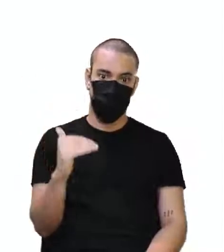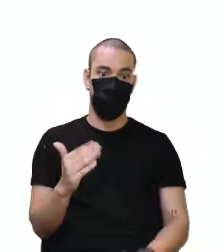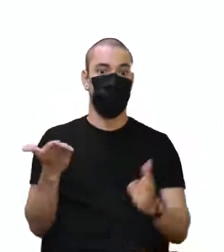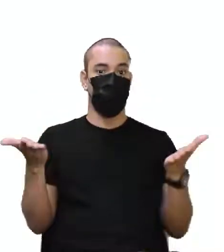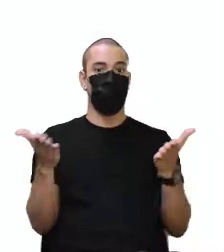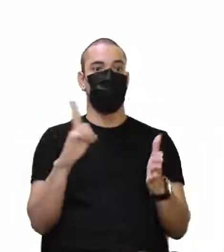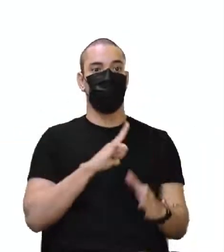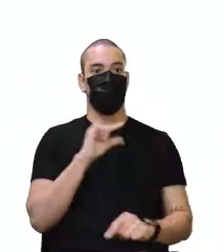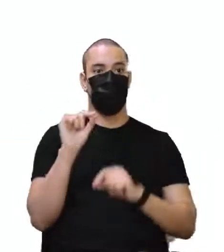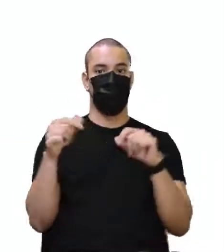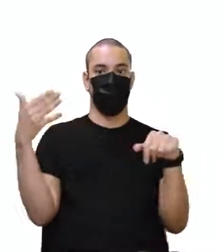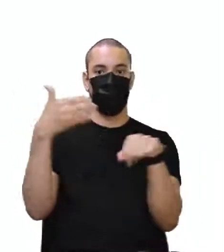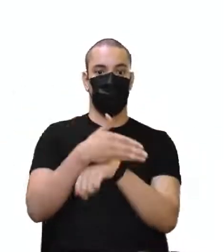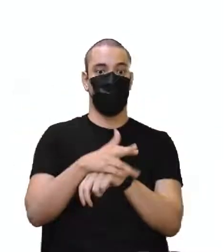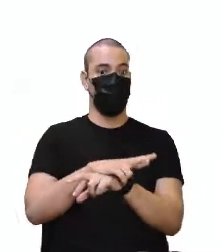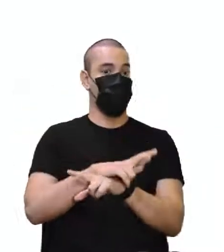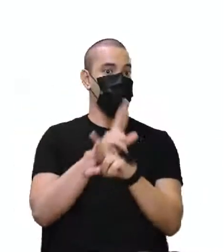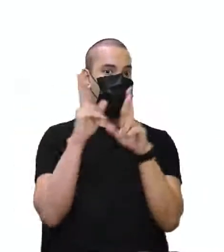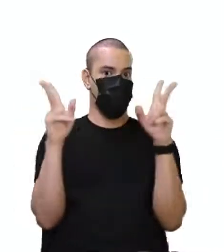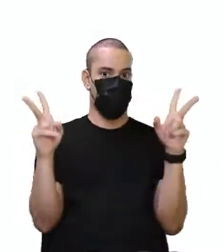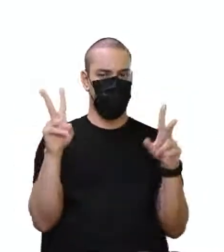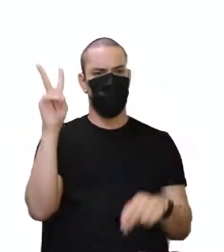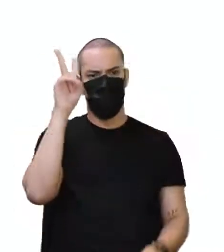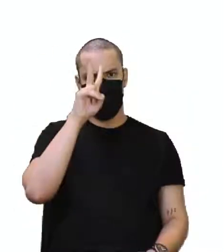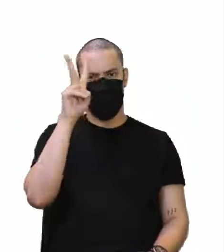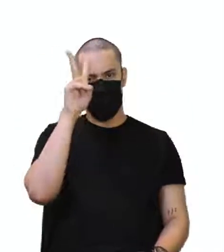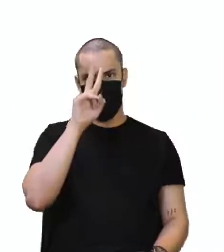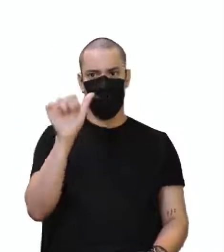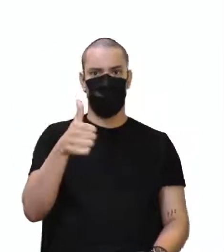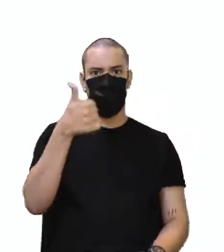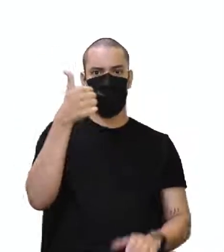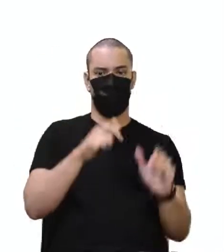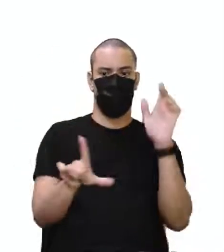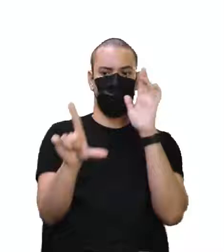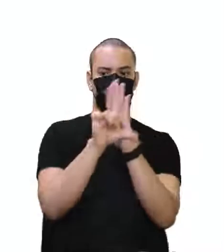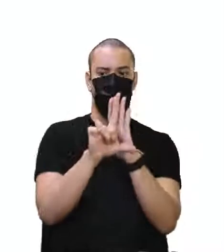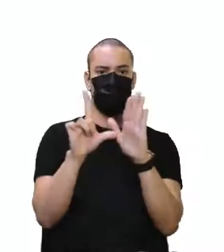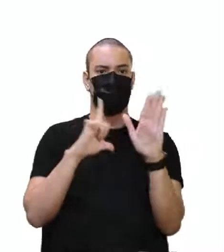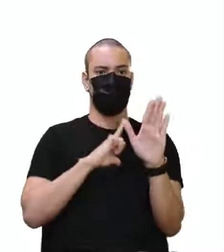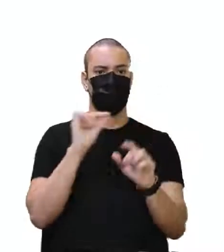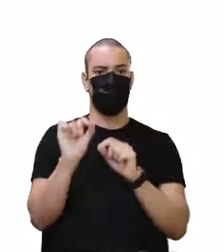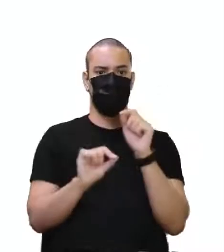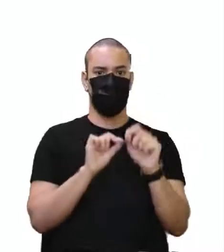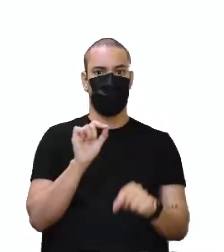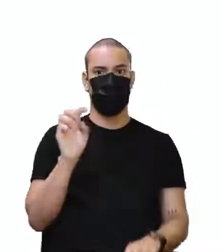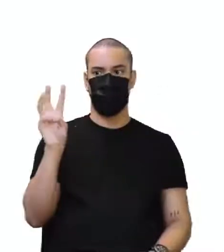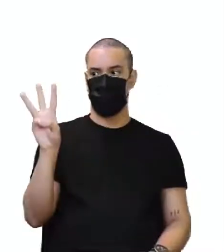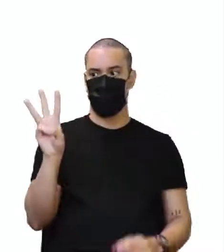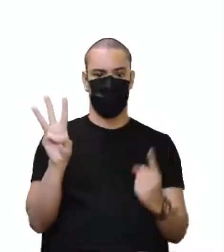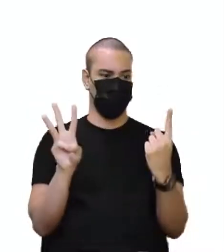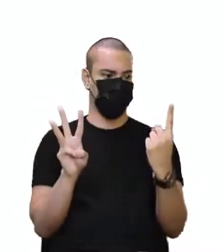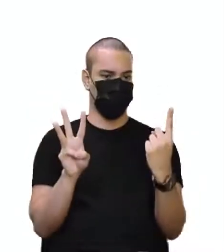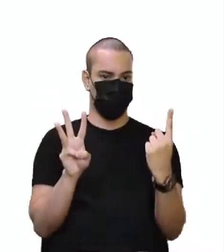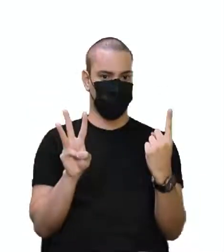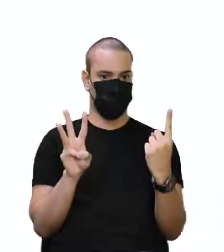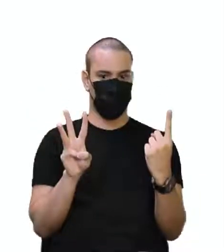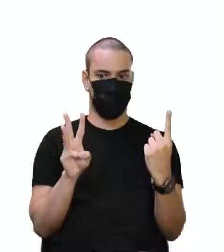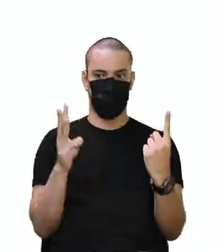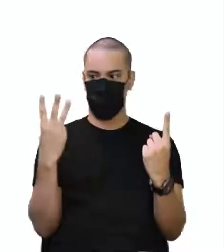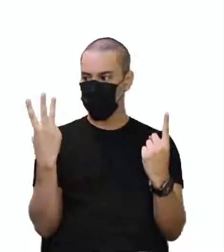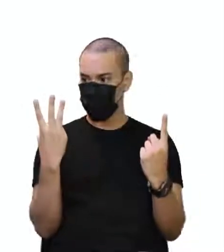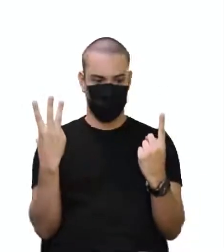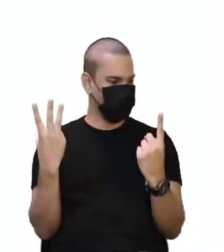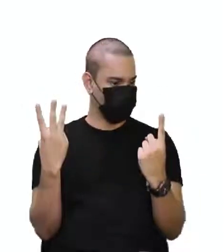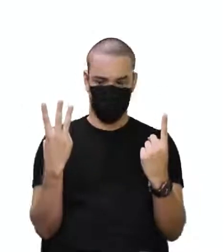eu vou ter uma frequência diferente. Lembra que lá na primeira lei de Mendel tinha a frequência de 3:1.